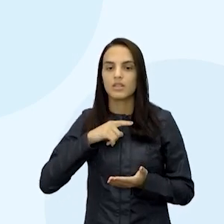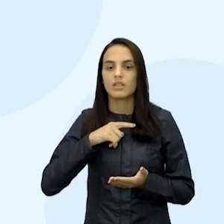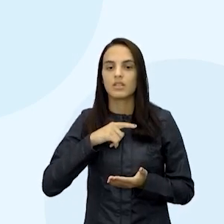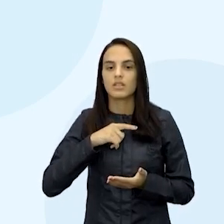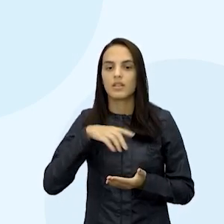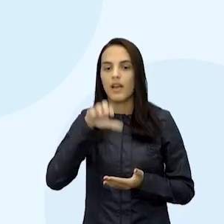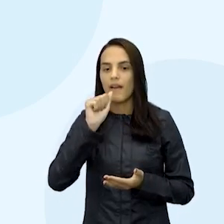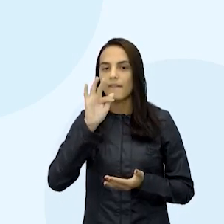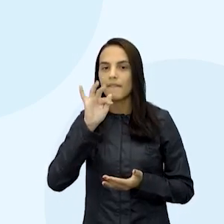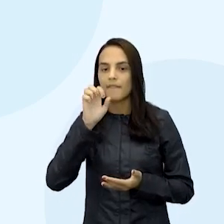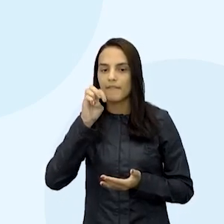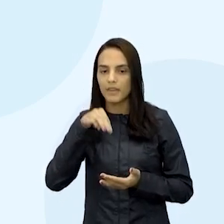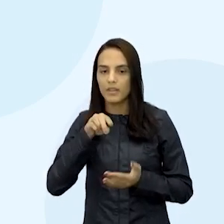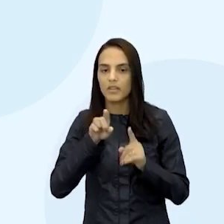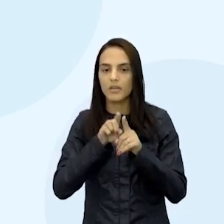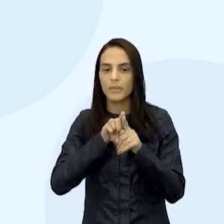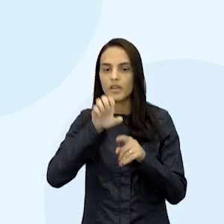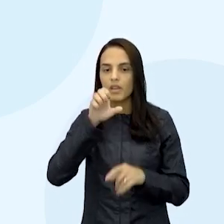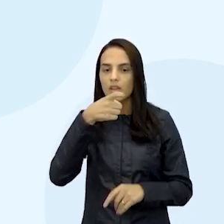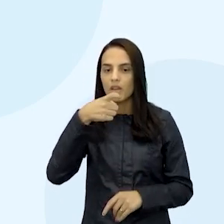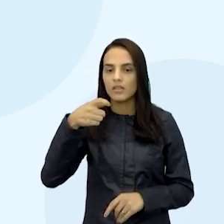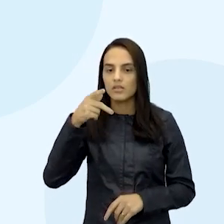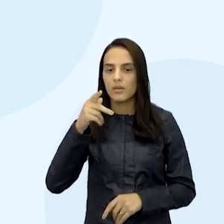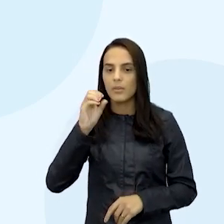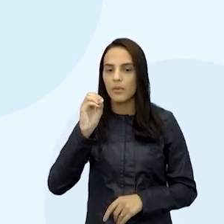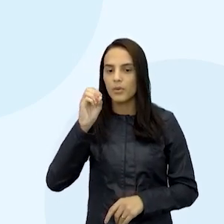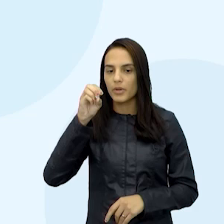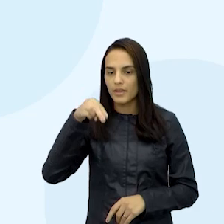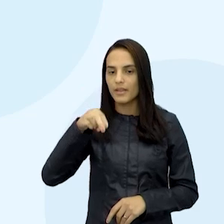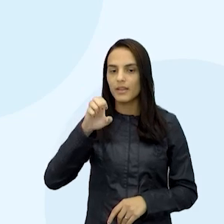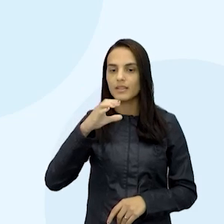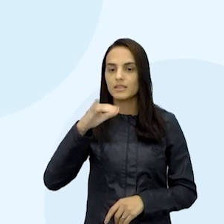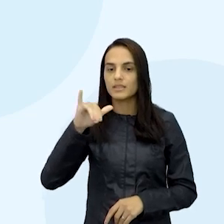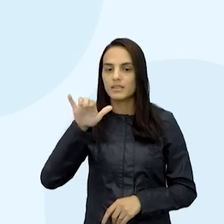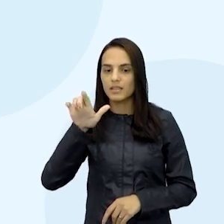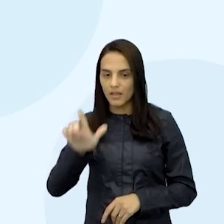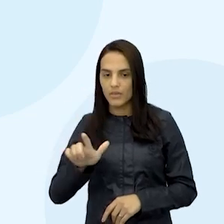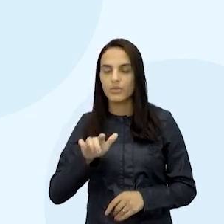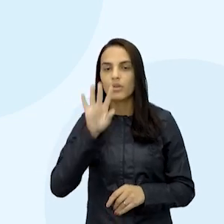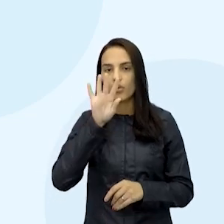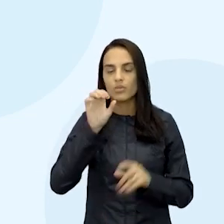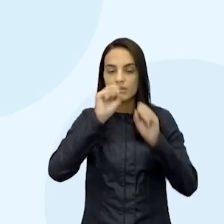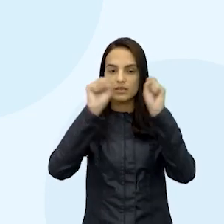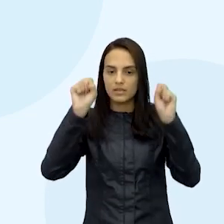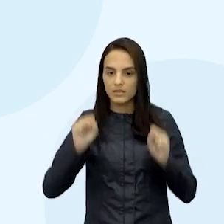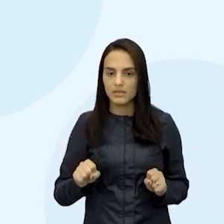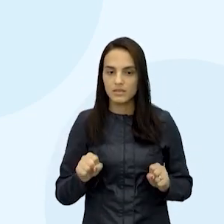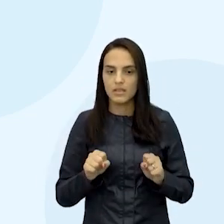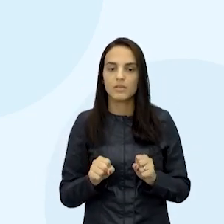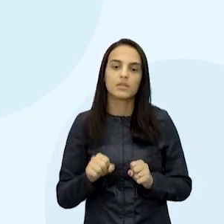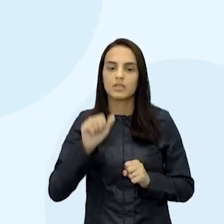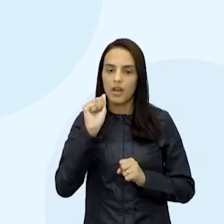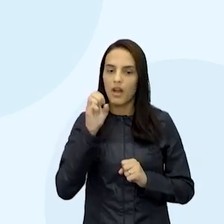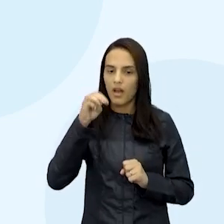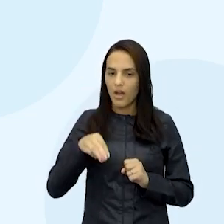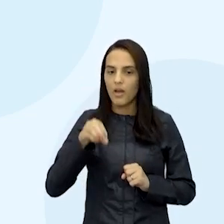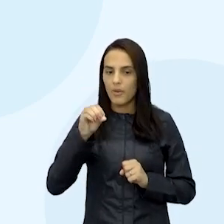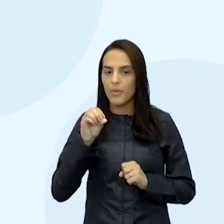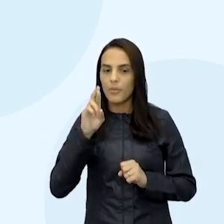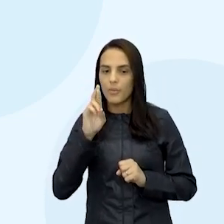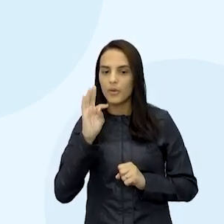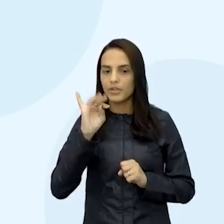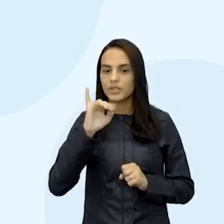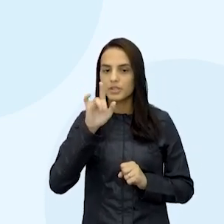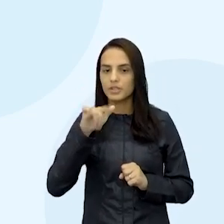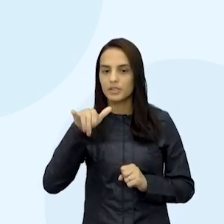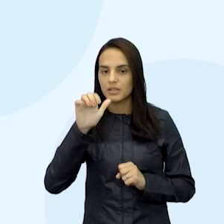exponencial. E explicar que a tabela SAC corresponde a um sistema de amortização. Eu acho que não, professor, eu acho que está escrito, aí tem que ser semana 2,